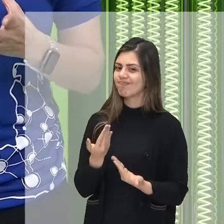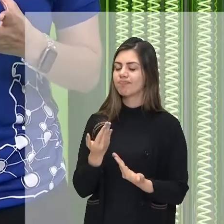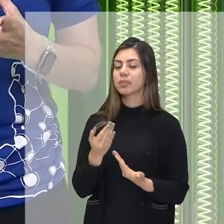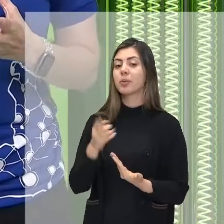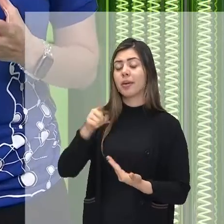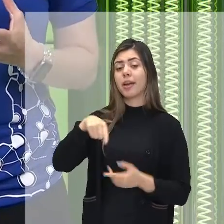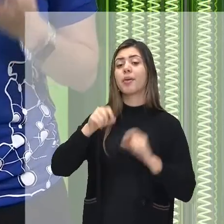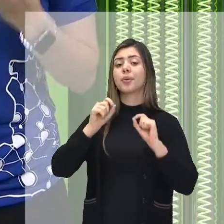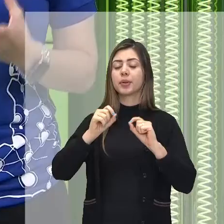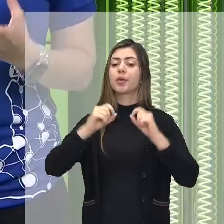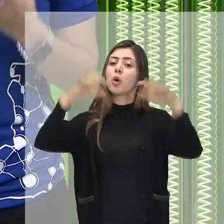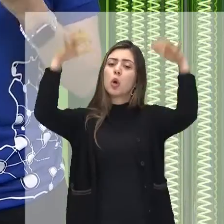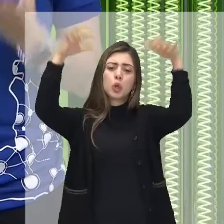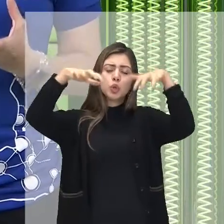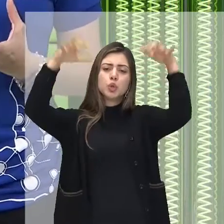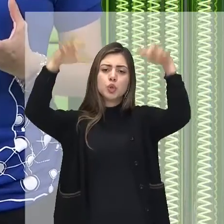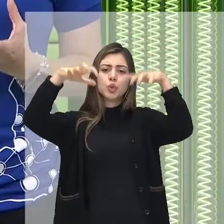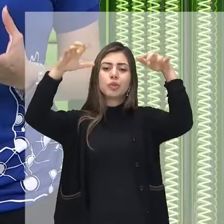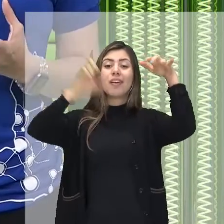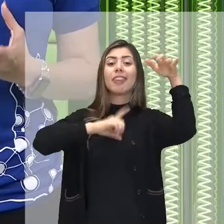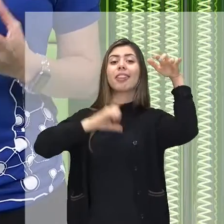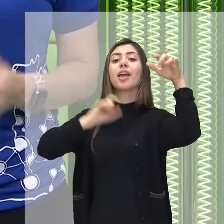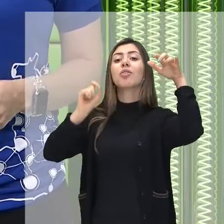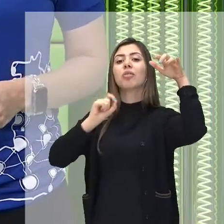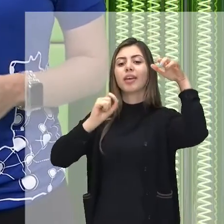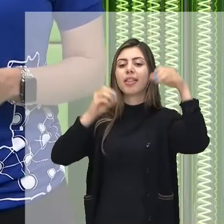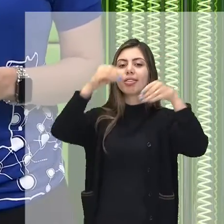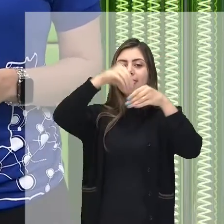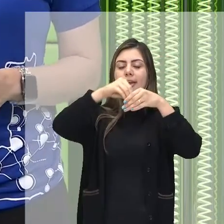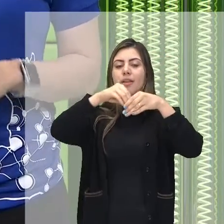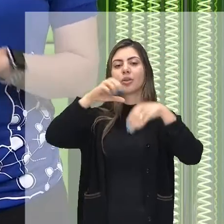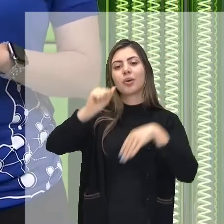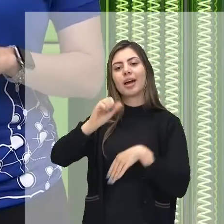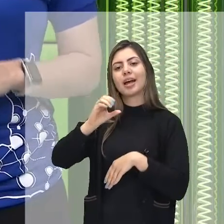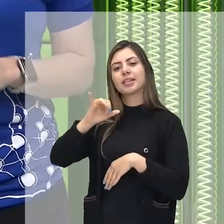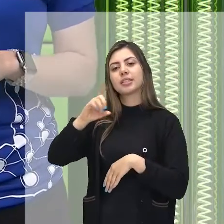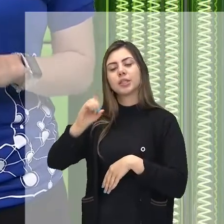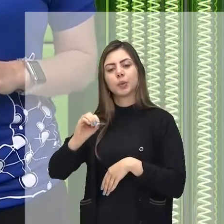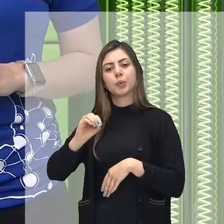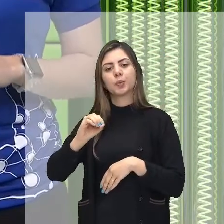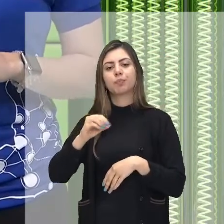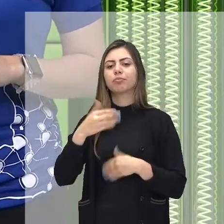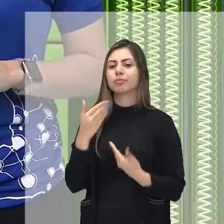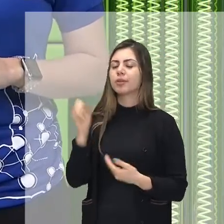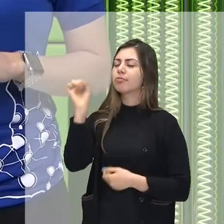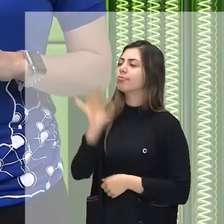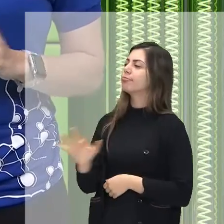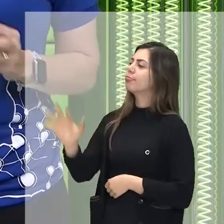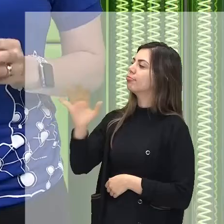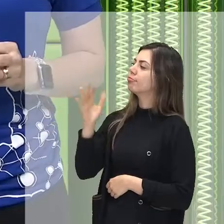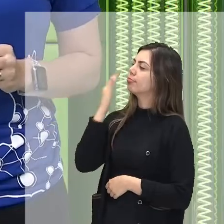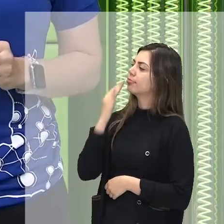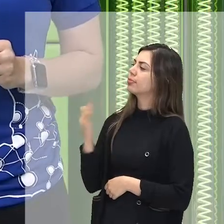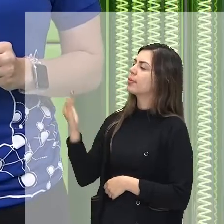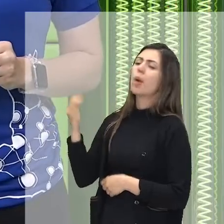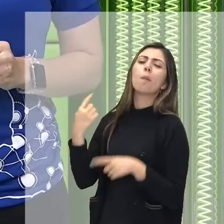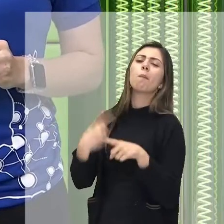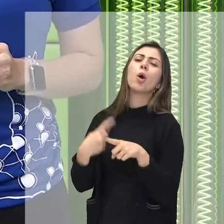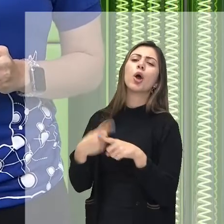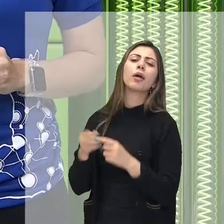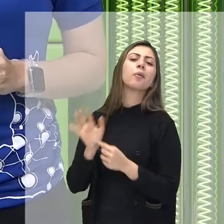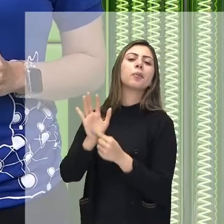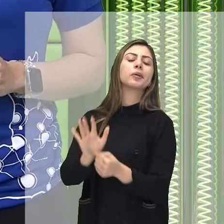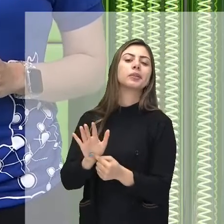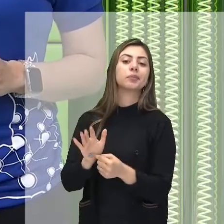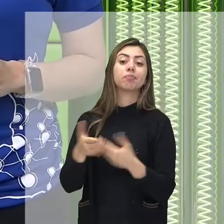uma chuva que contém ácidos, né? E por que nós temos essa imagem aqui? Porque por ser